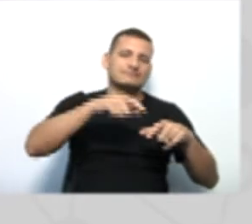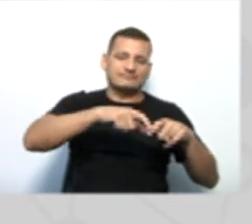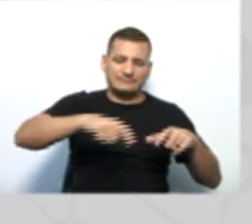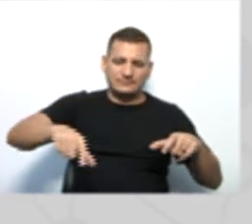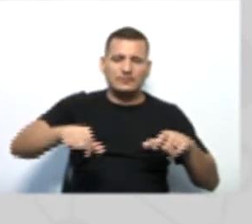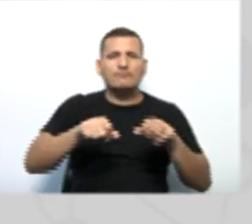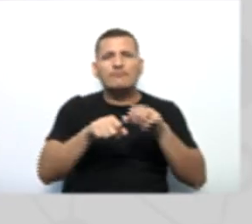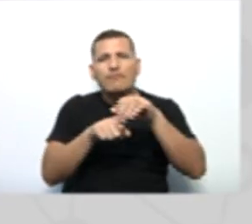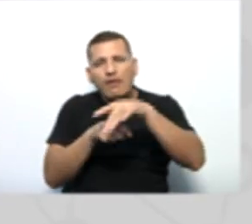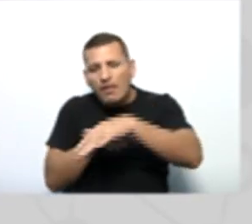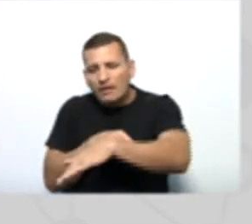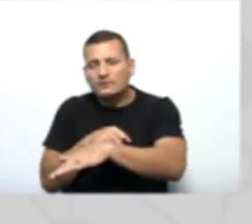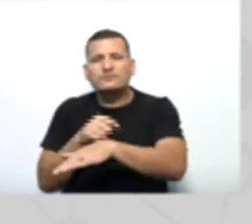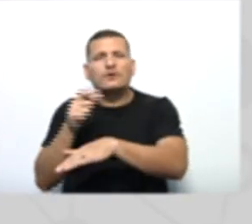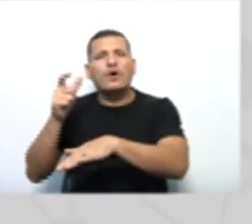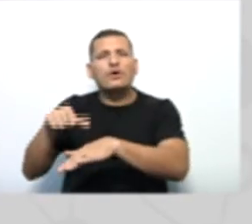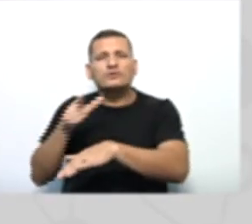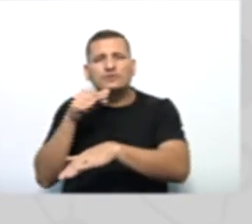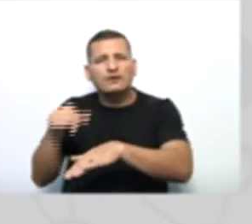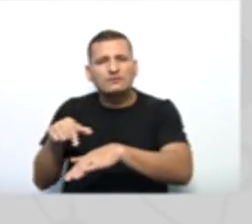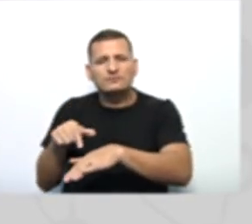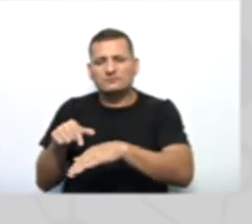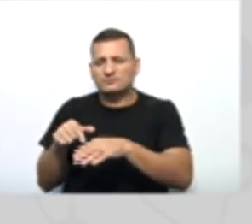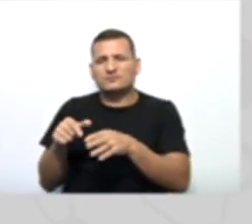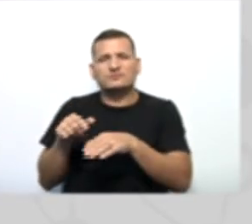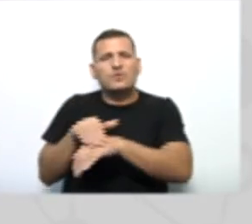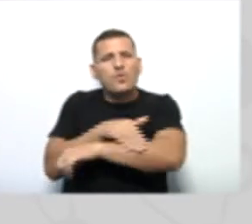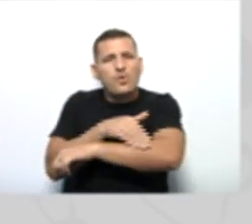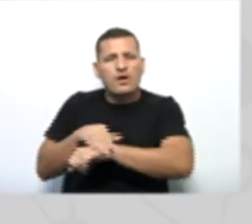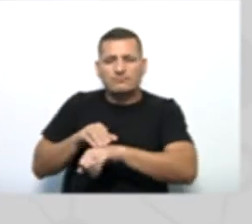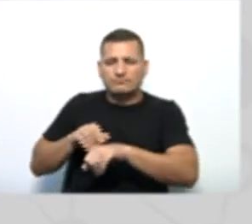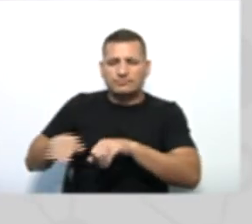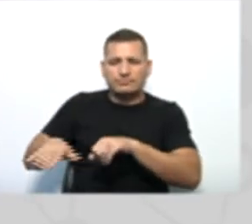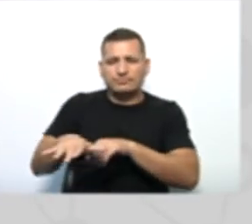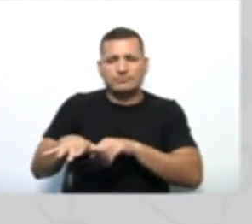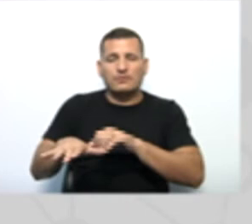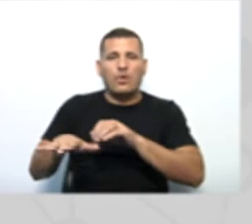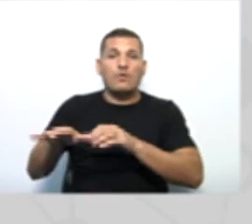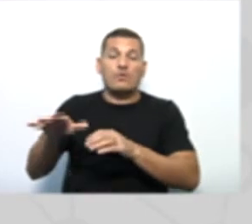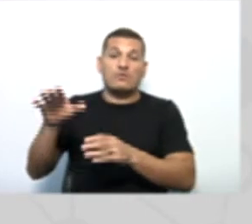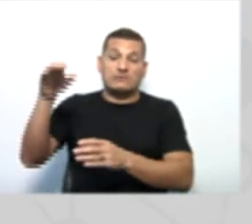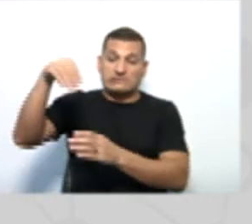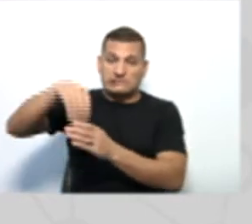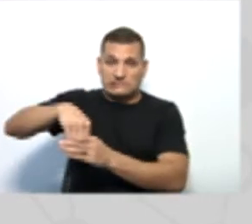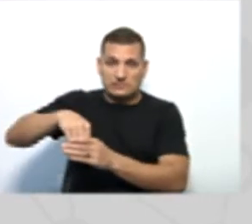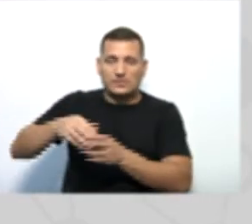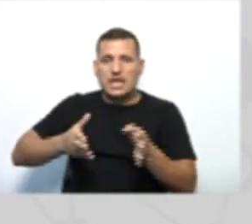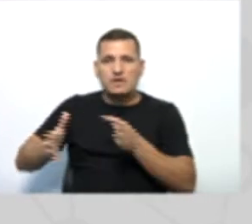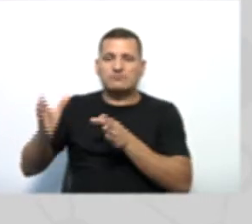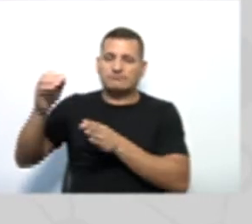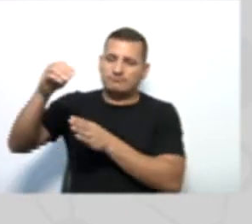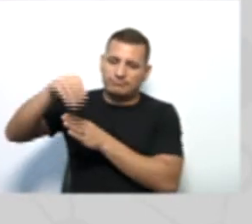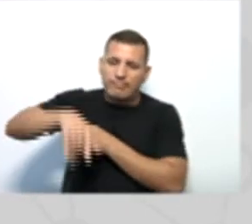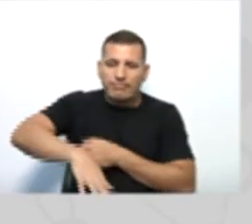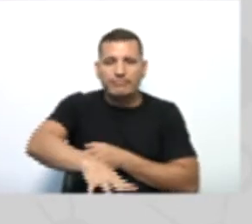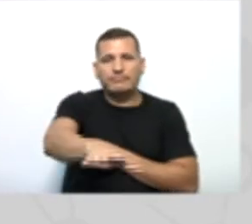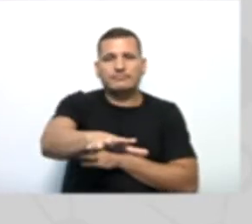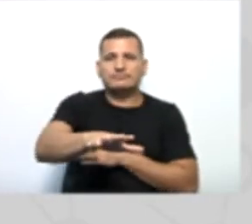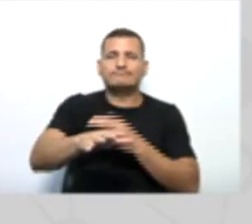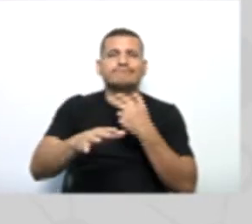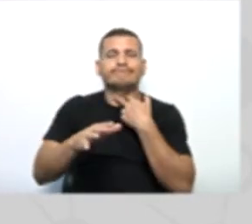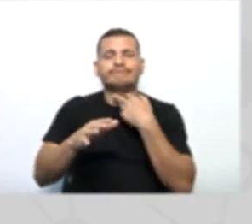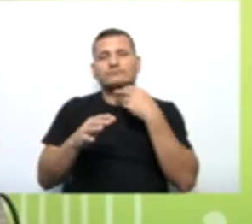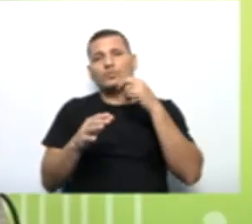é jogado lá no manancial, é jogado no riacho. Não pode, tá certo? A sua cooperativa de repente está poluindo o